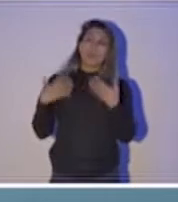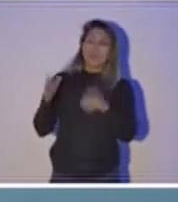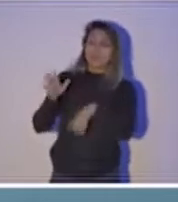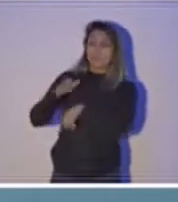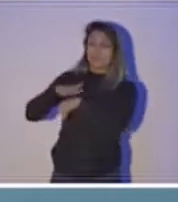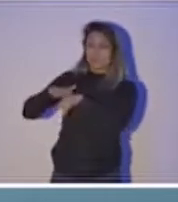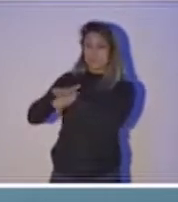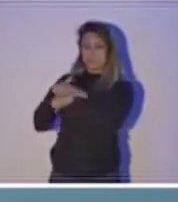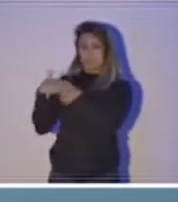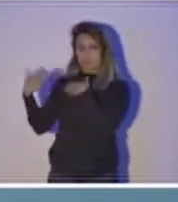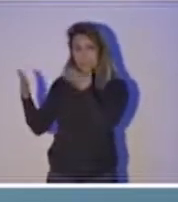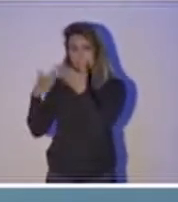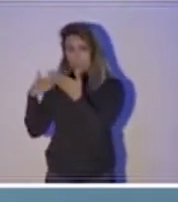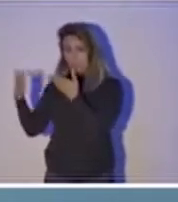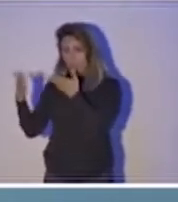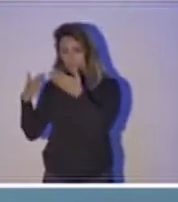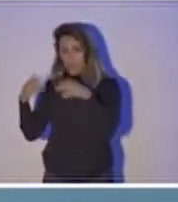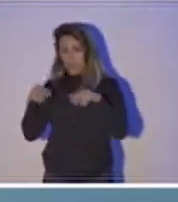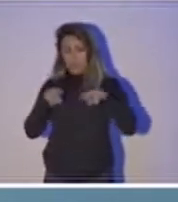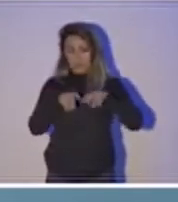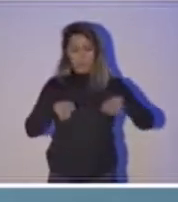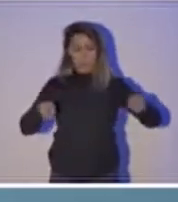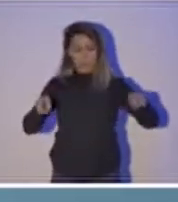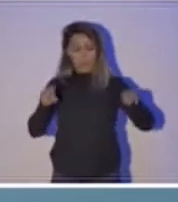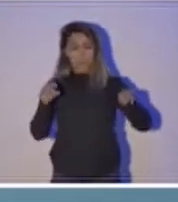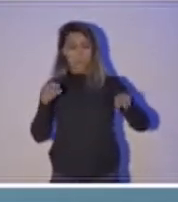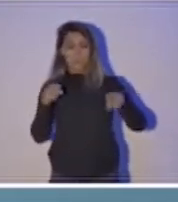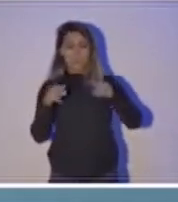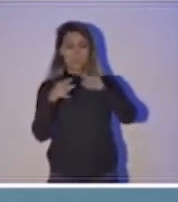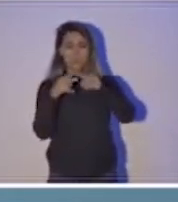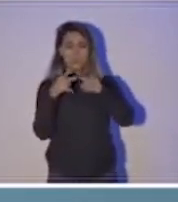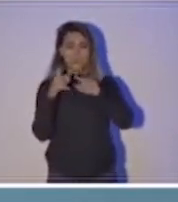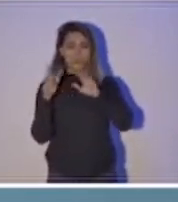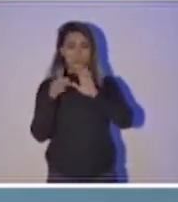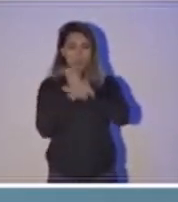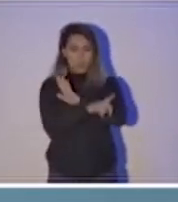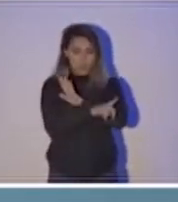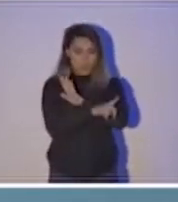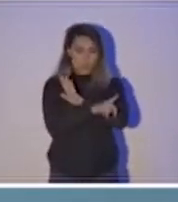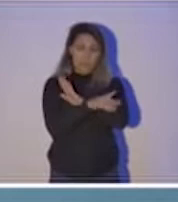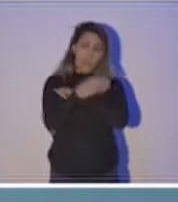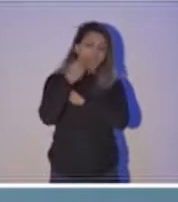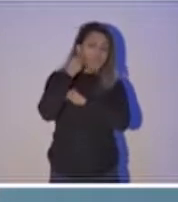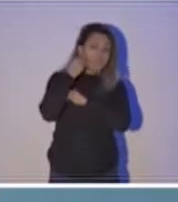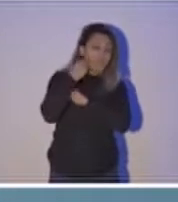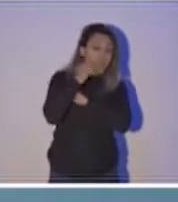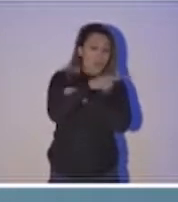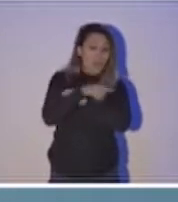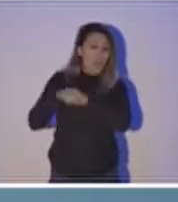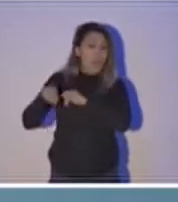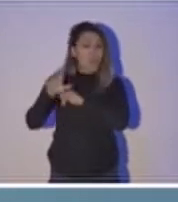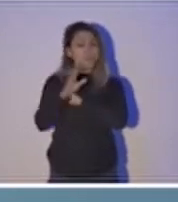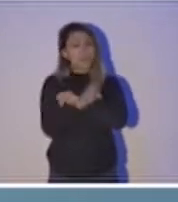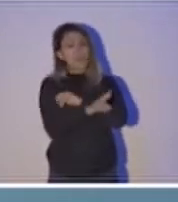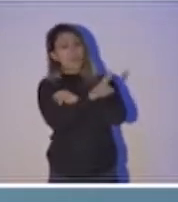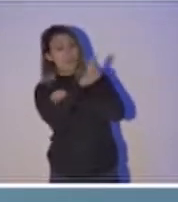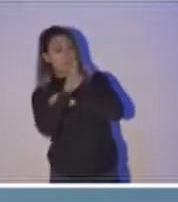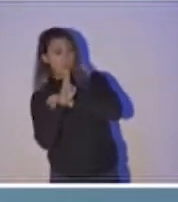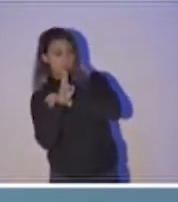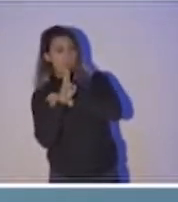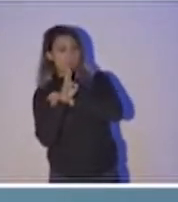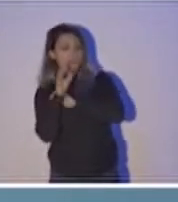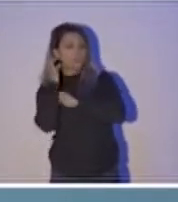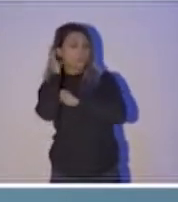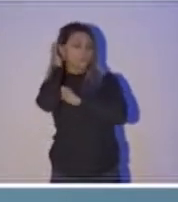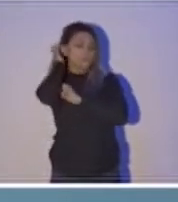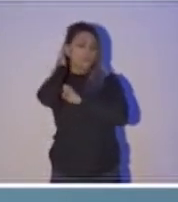E é essas respostas que eles nos deram que a gente vai explorar aqui hoje. A gente fez as seguintes perguntas. O tema da mesa é prazer